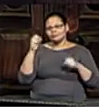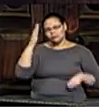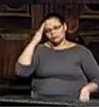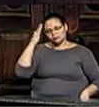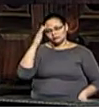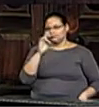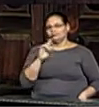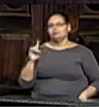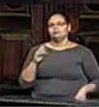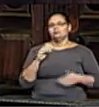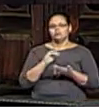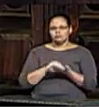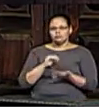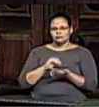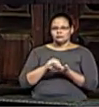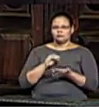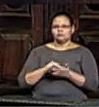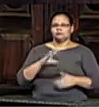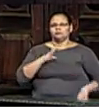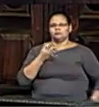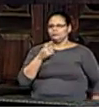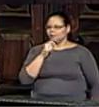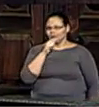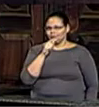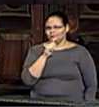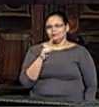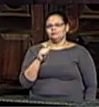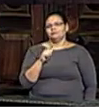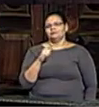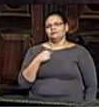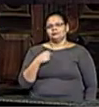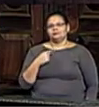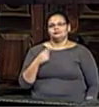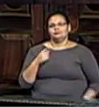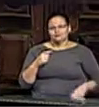faltou coragem e que eu não tenho remorso das decisões que tomei. Muito obrigada.